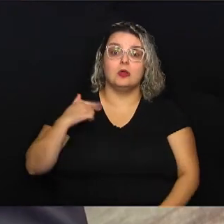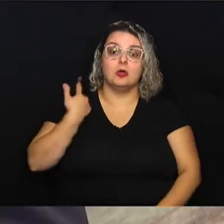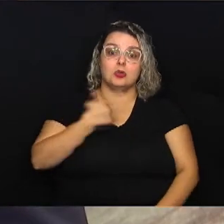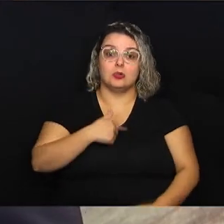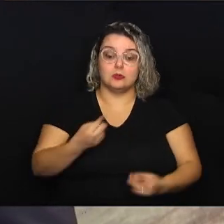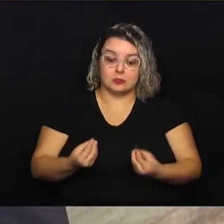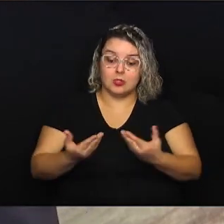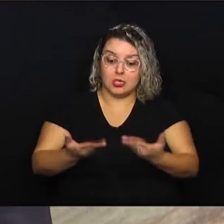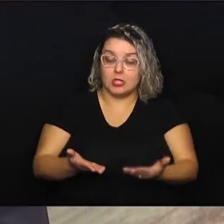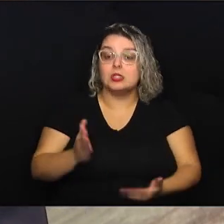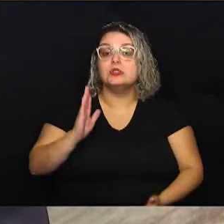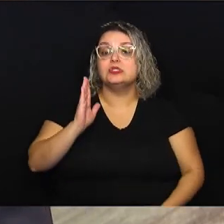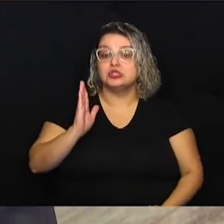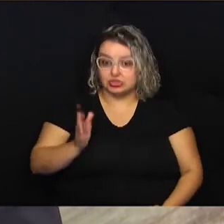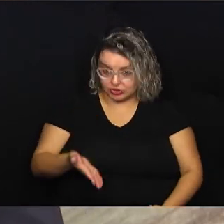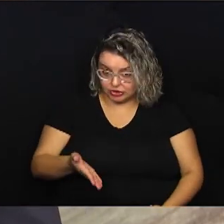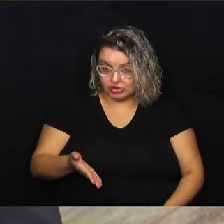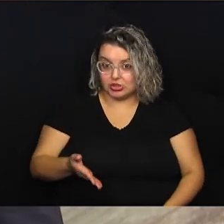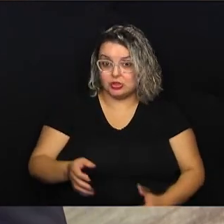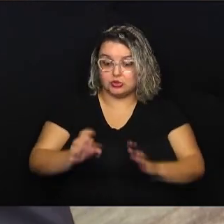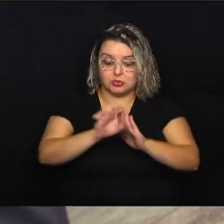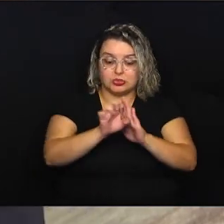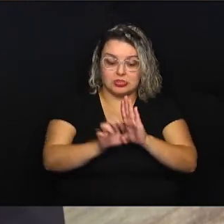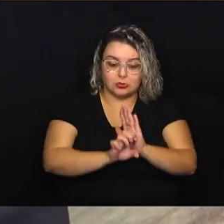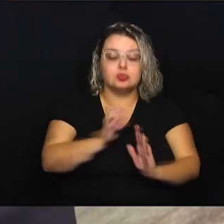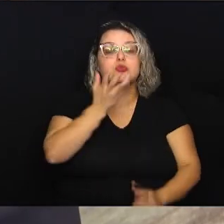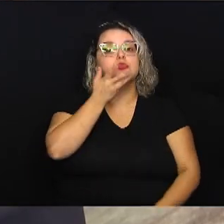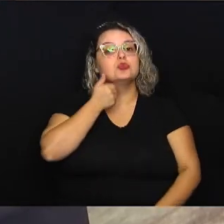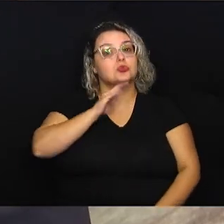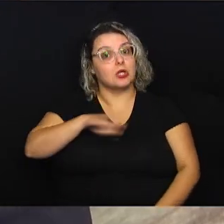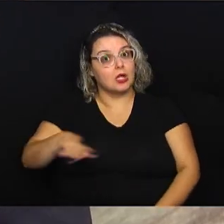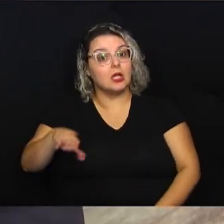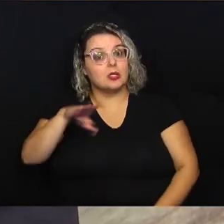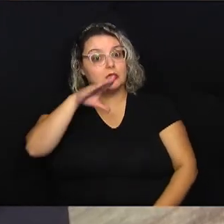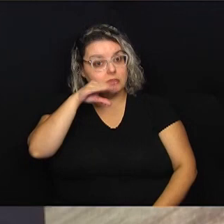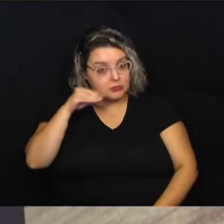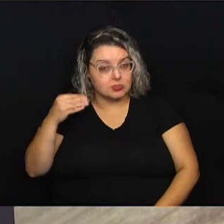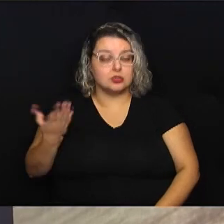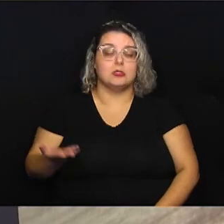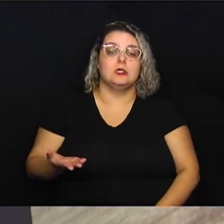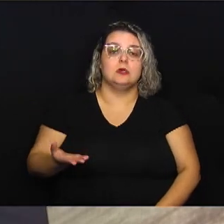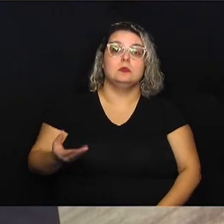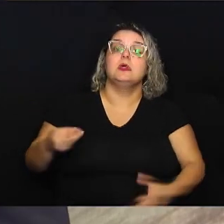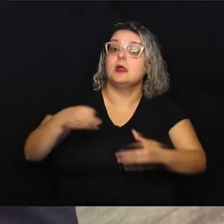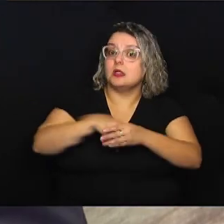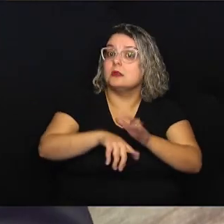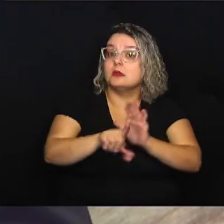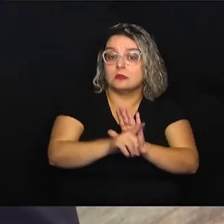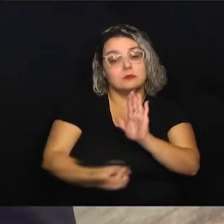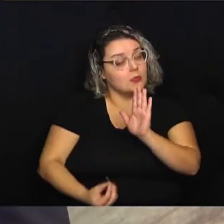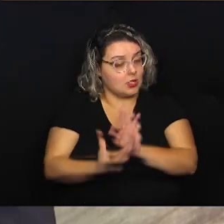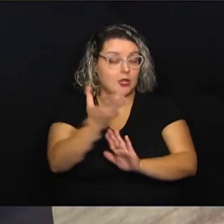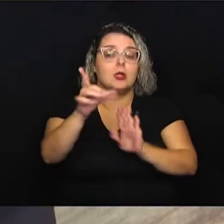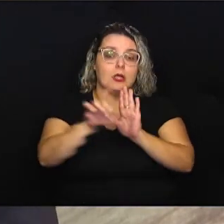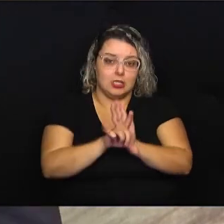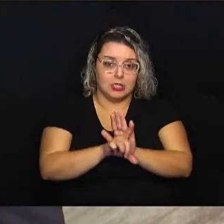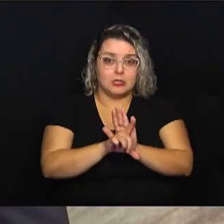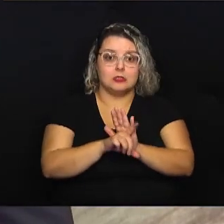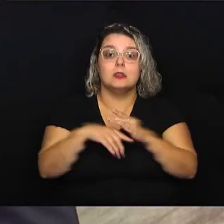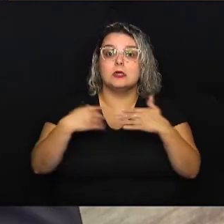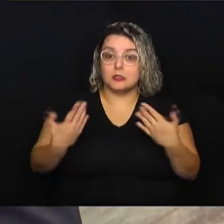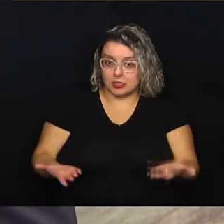que já está no Estatuto da Criança e Adolescente para o município de Campinas, né, para que vire lei, e aí com isso os